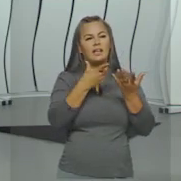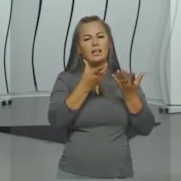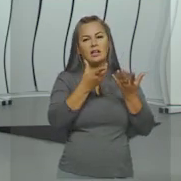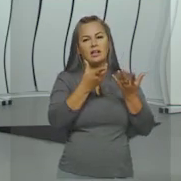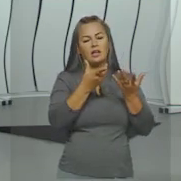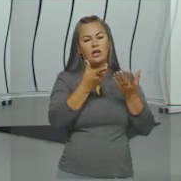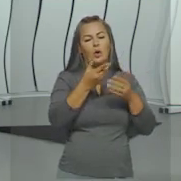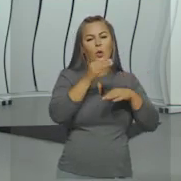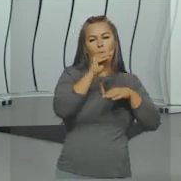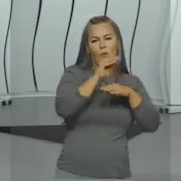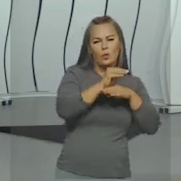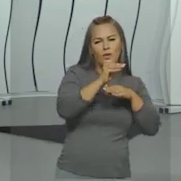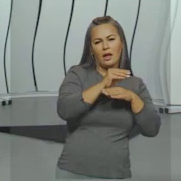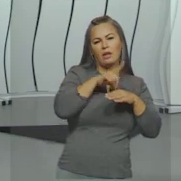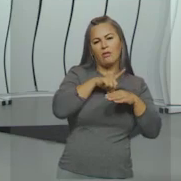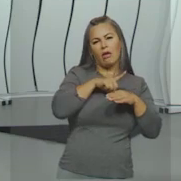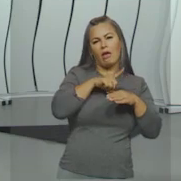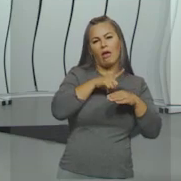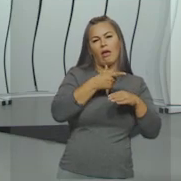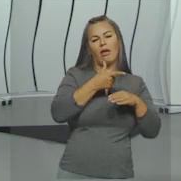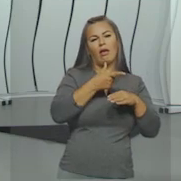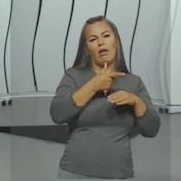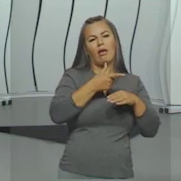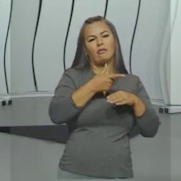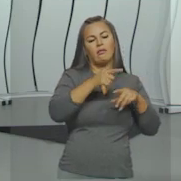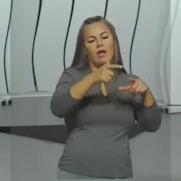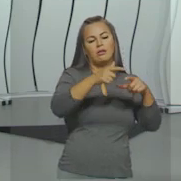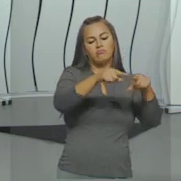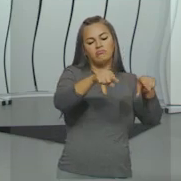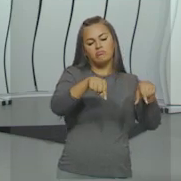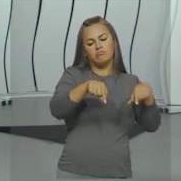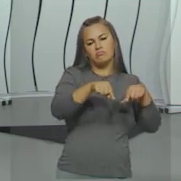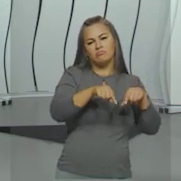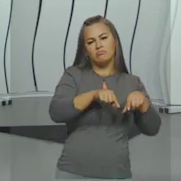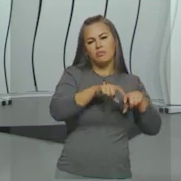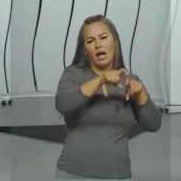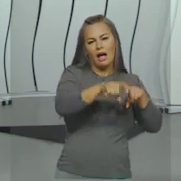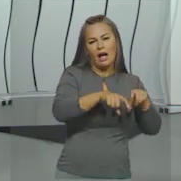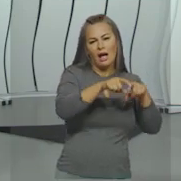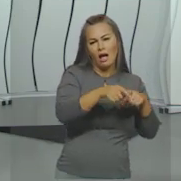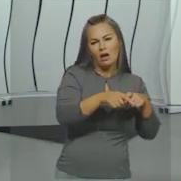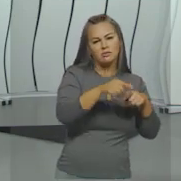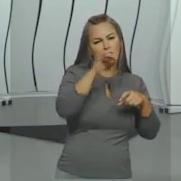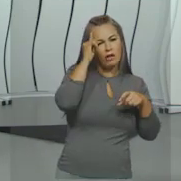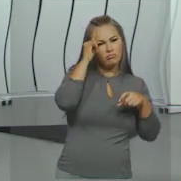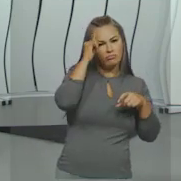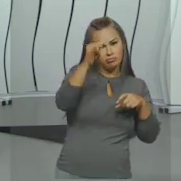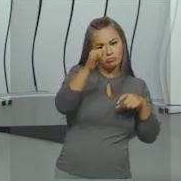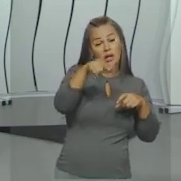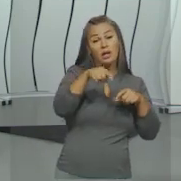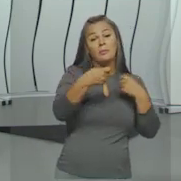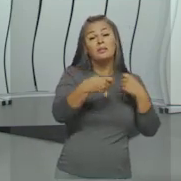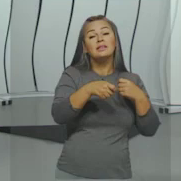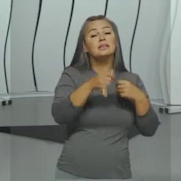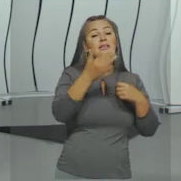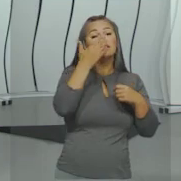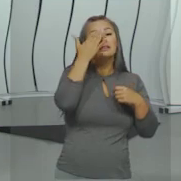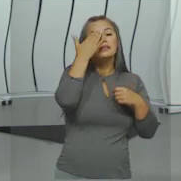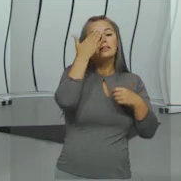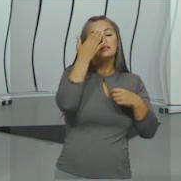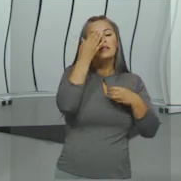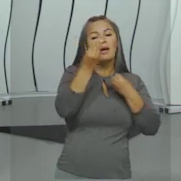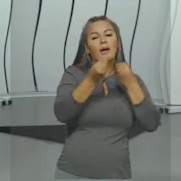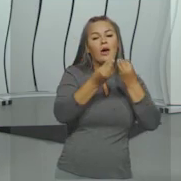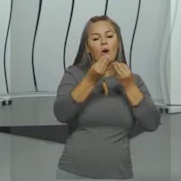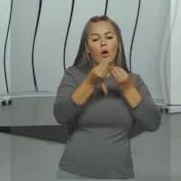do tipo de tempo você tem que guardar ele num estábulo ou coisa do tipo. Enfim, a previsão do tempo ajuda